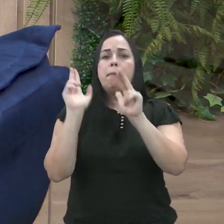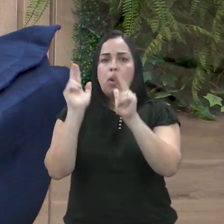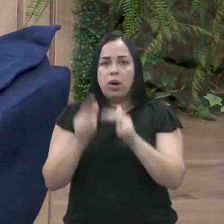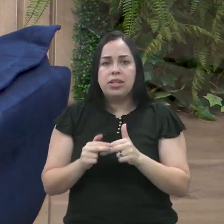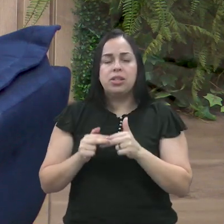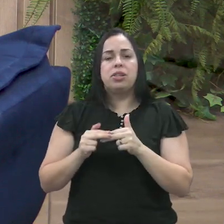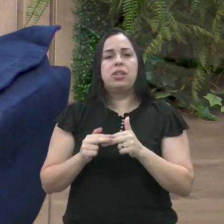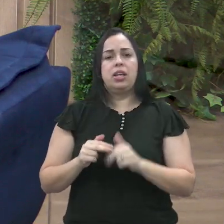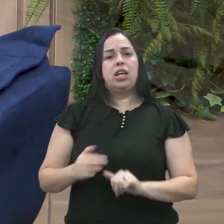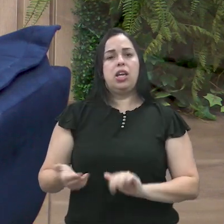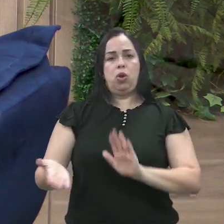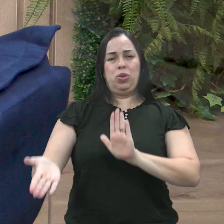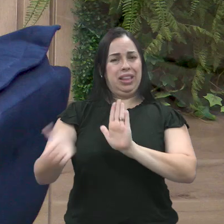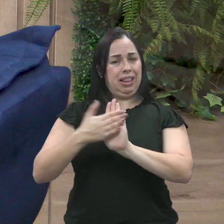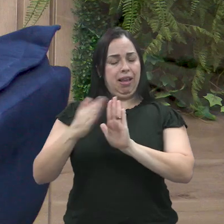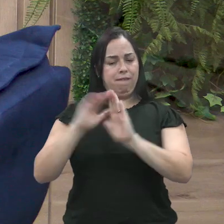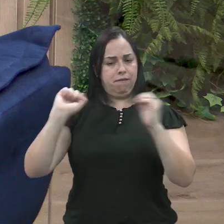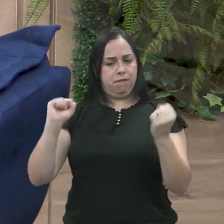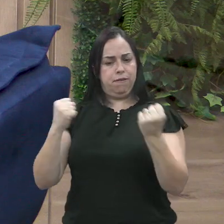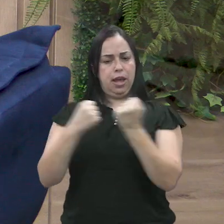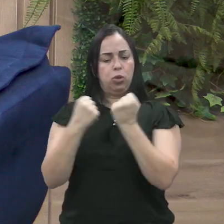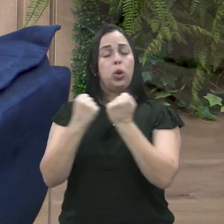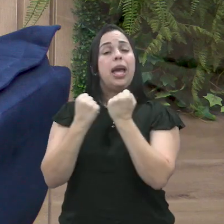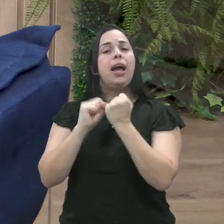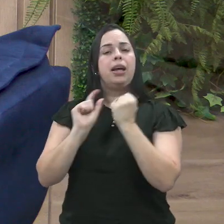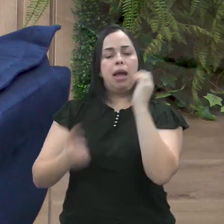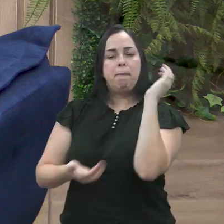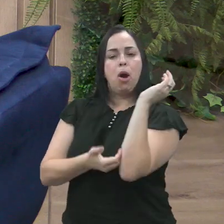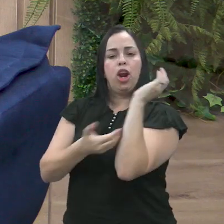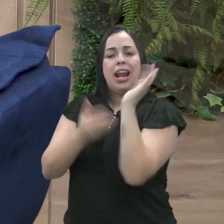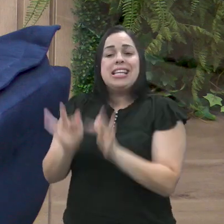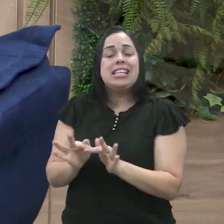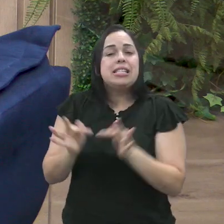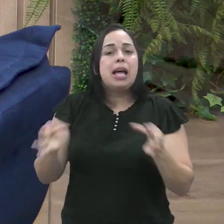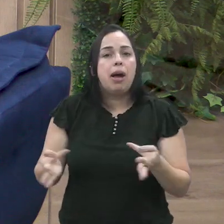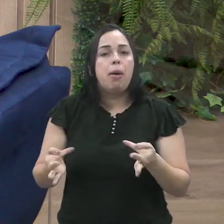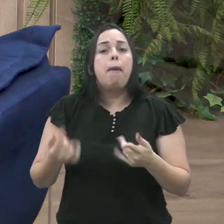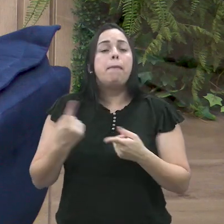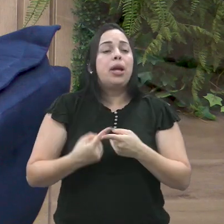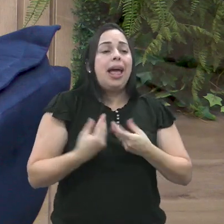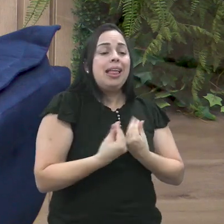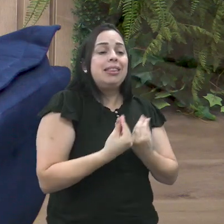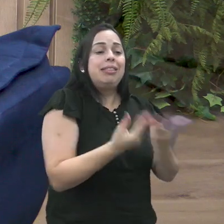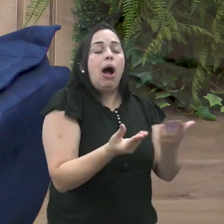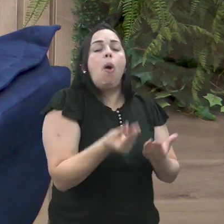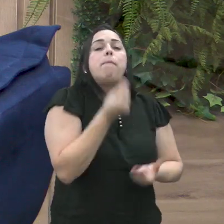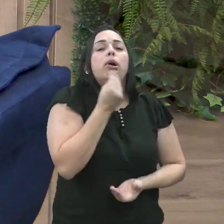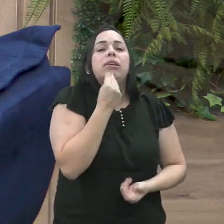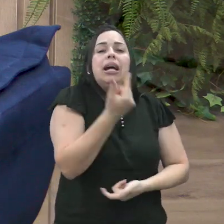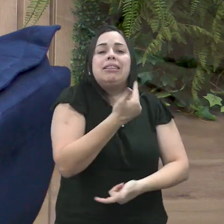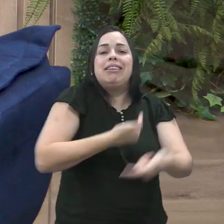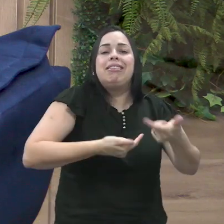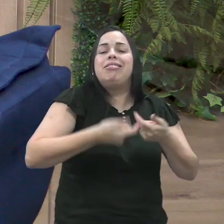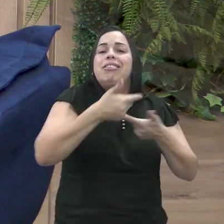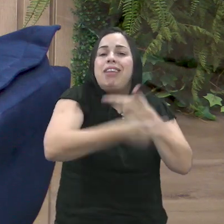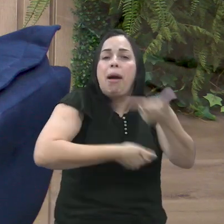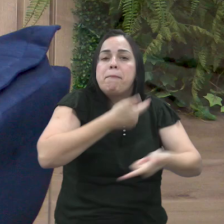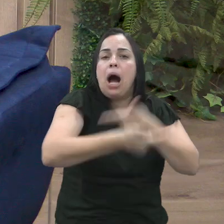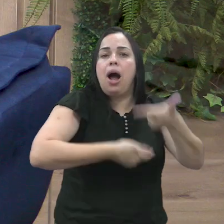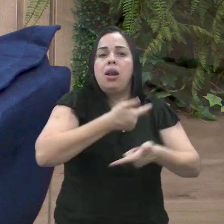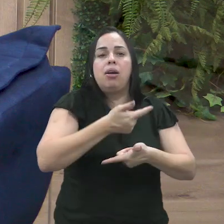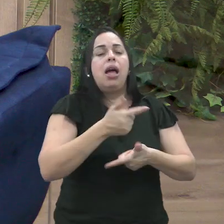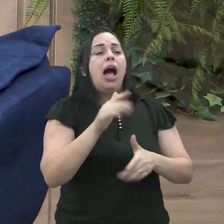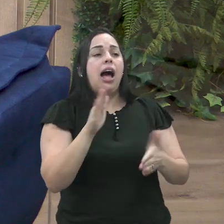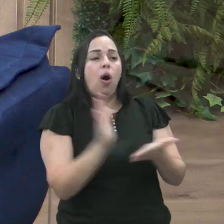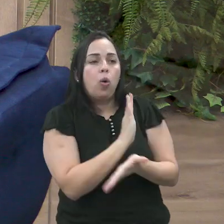Então, quando a gente insiste nessa pauta da desburocratização, a gente está falando de geração de emprego e renda. São pessoas que estão começando seu